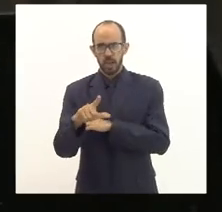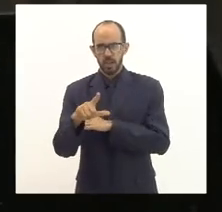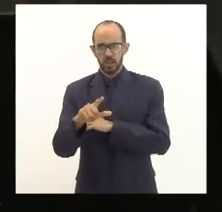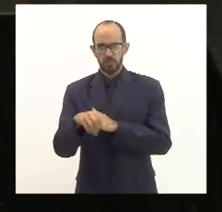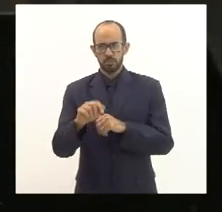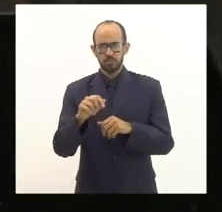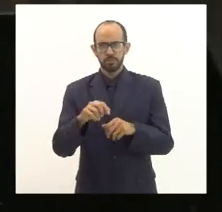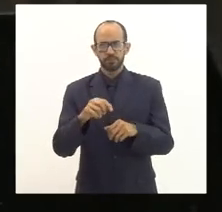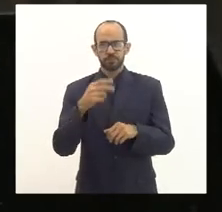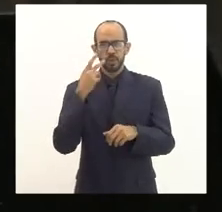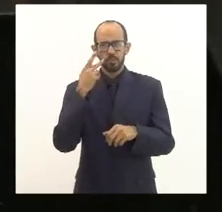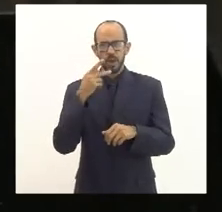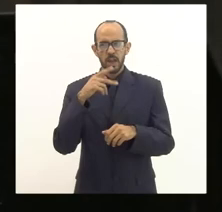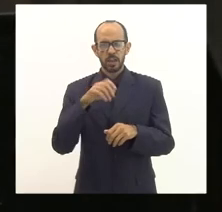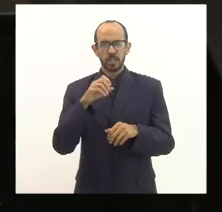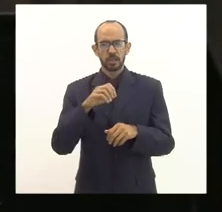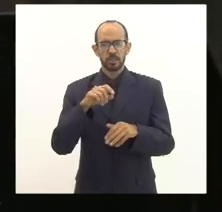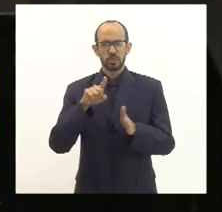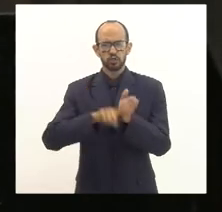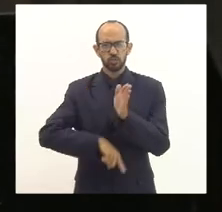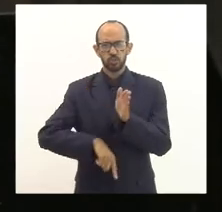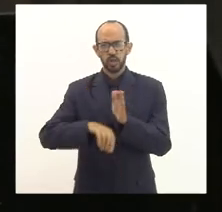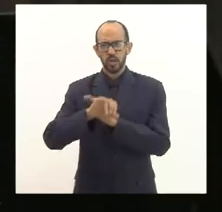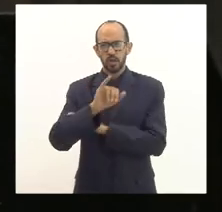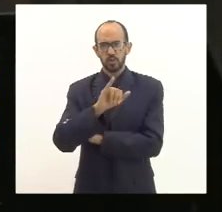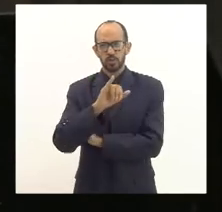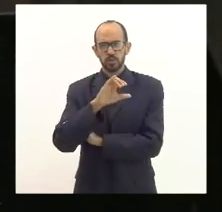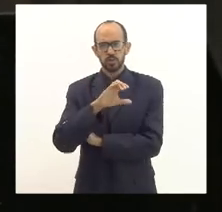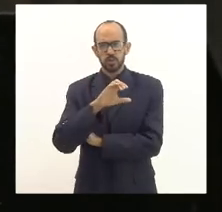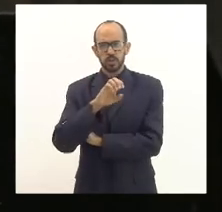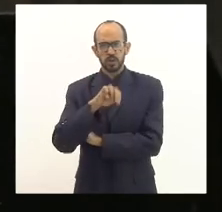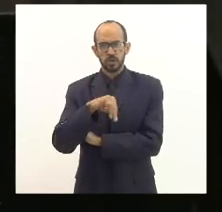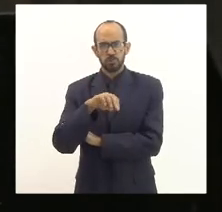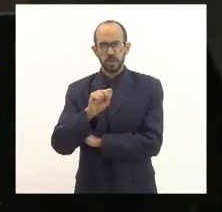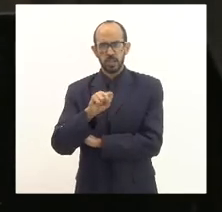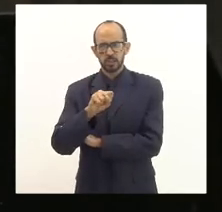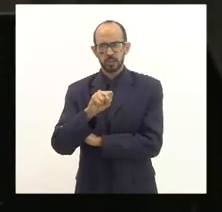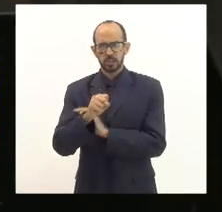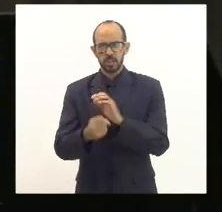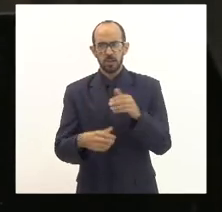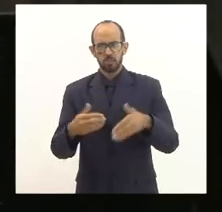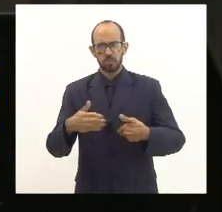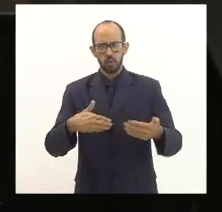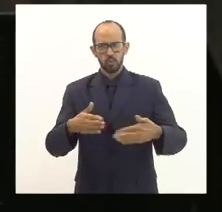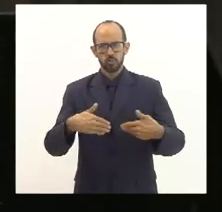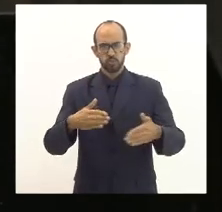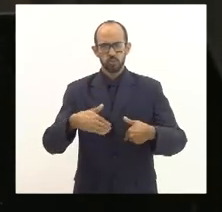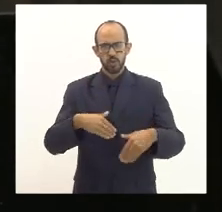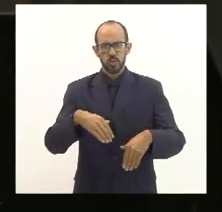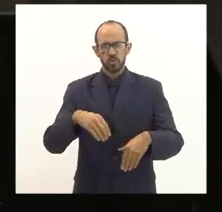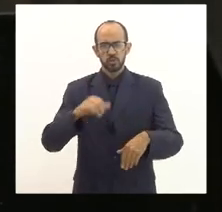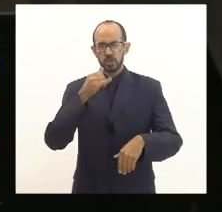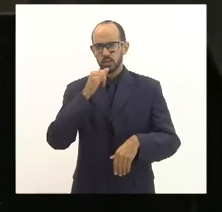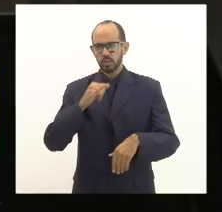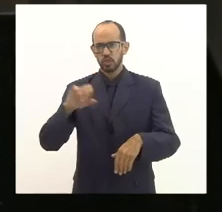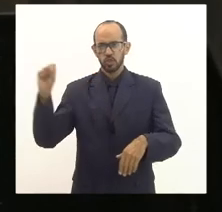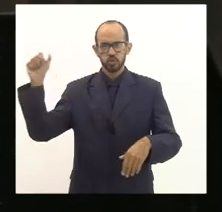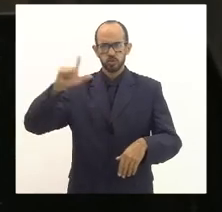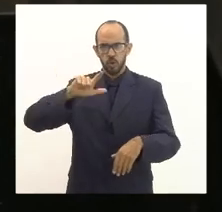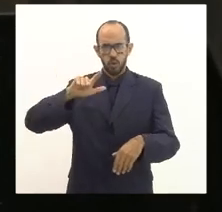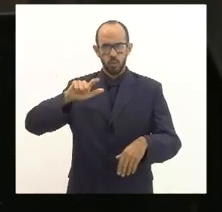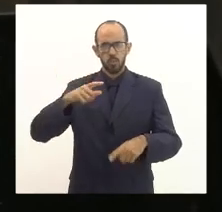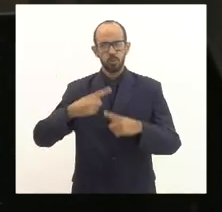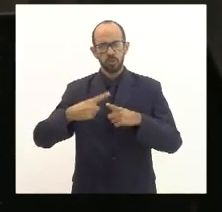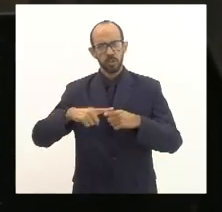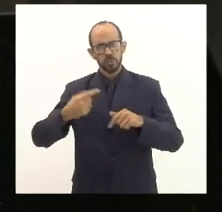zerar o ICMS da produção de energia solar é algo que a gente tem que gerar cada